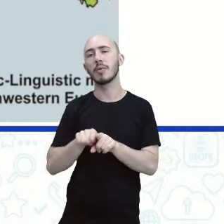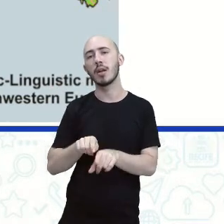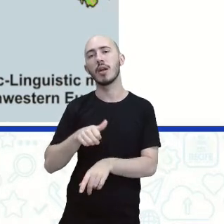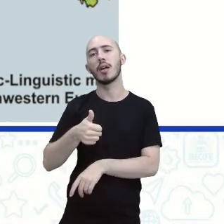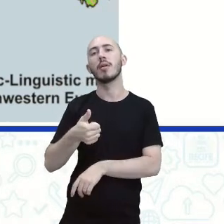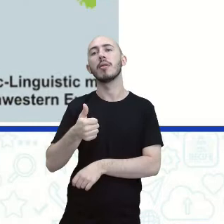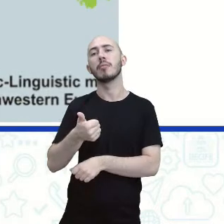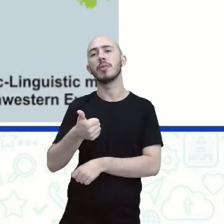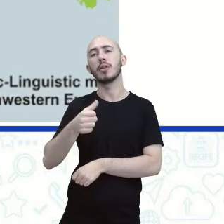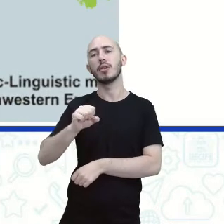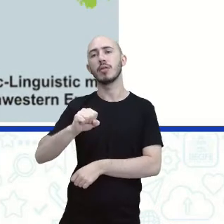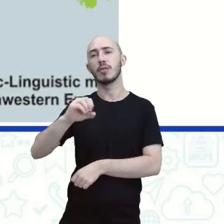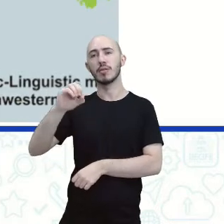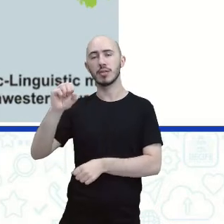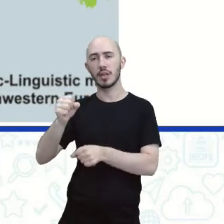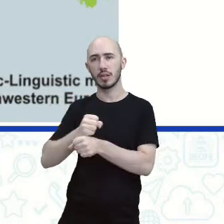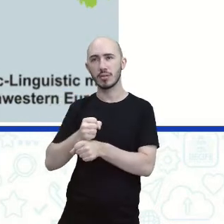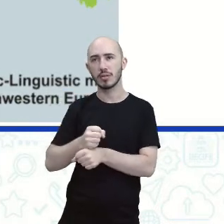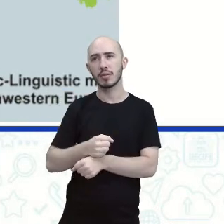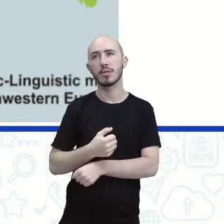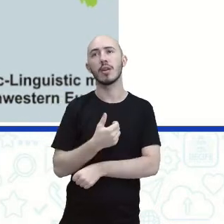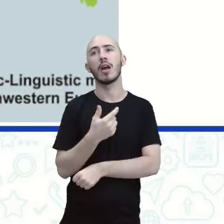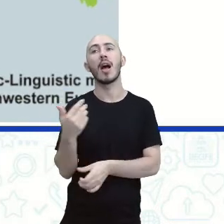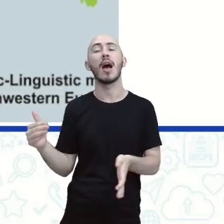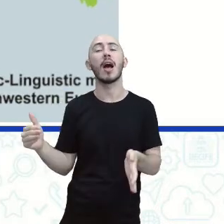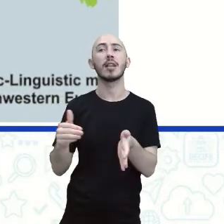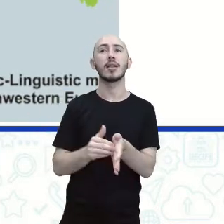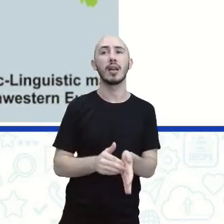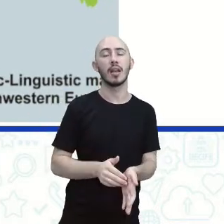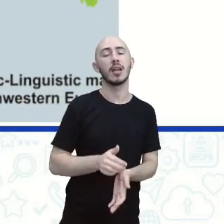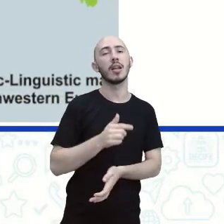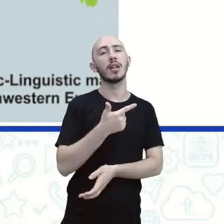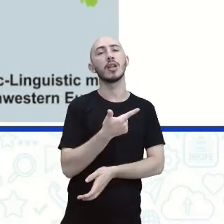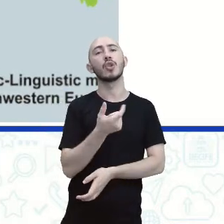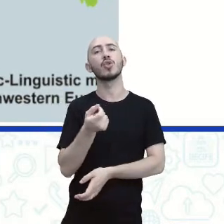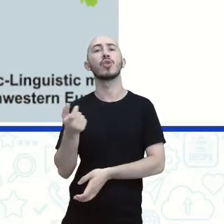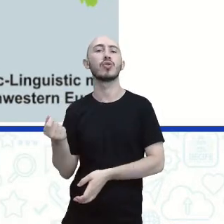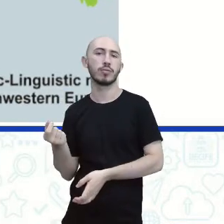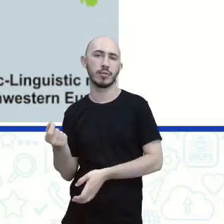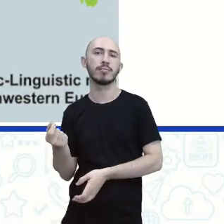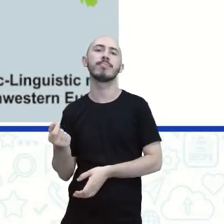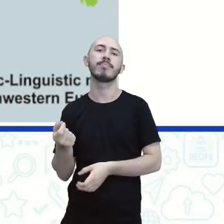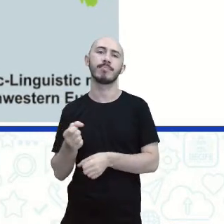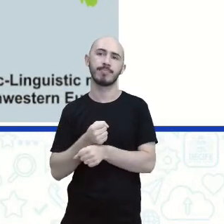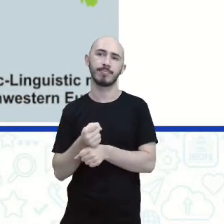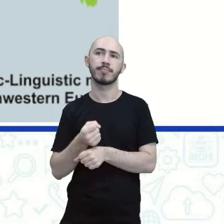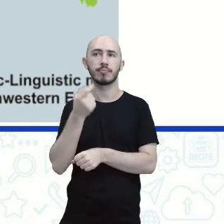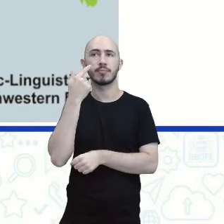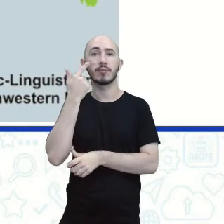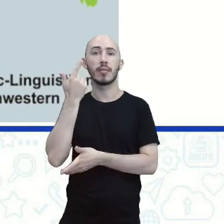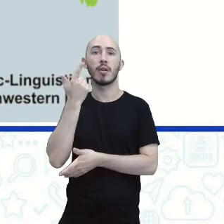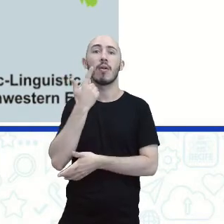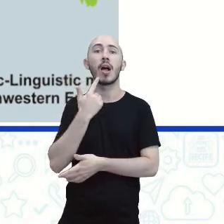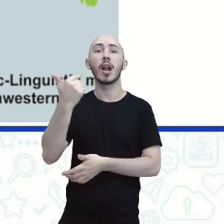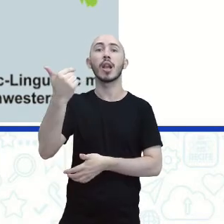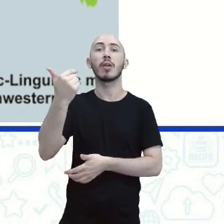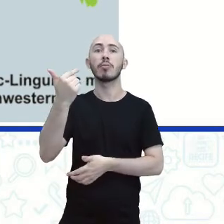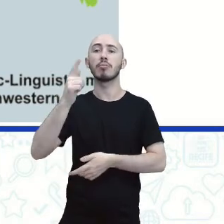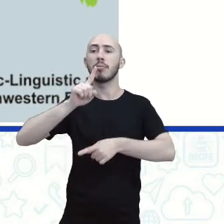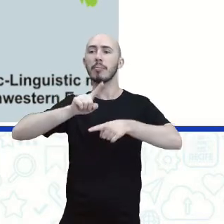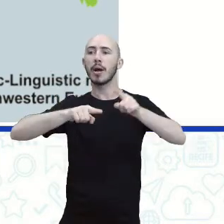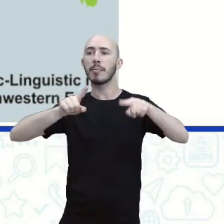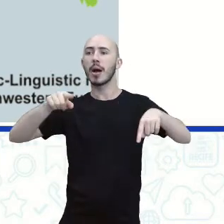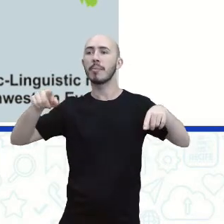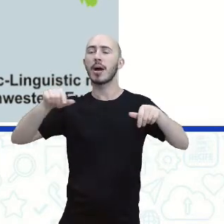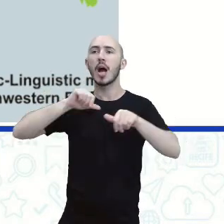1800, 1900, 2000, pronto. Mas você vê que vai mudando a questão da variação linguística e a cultura também. É